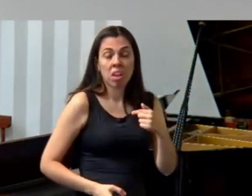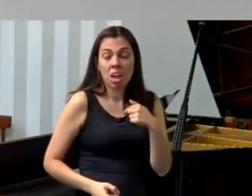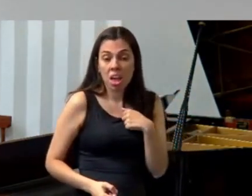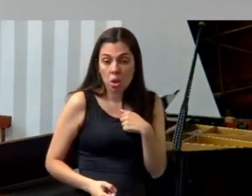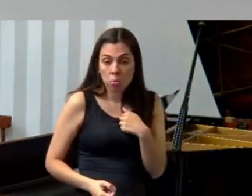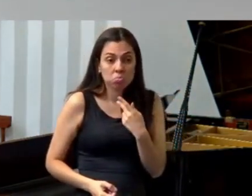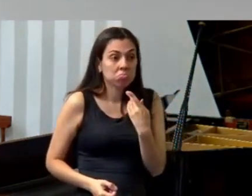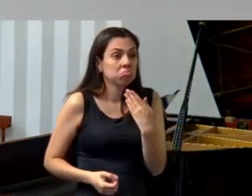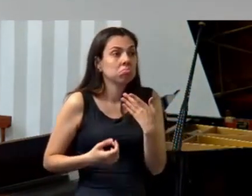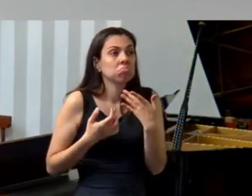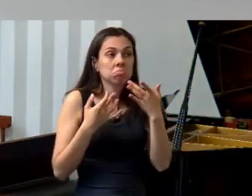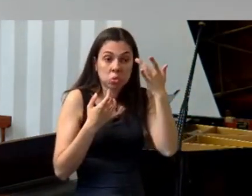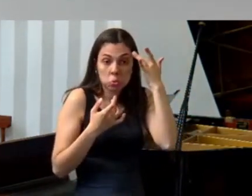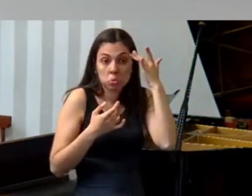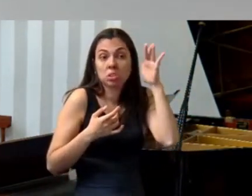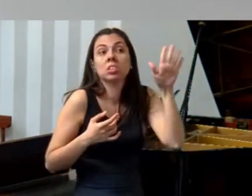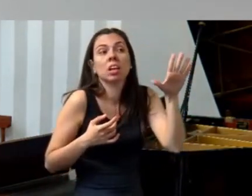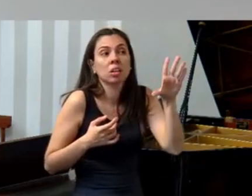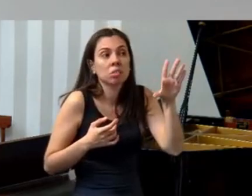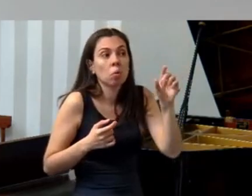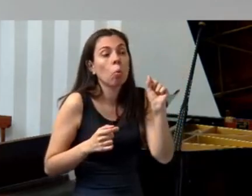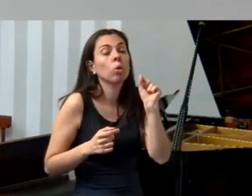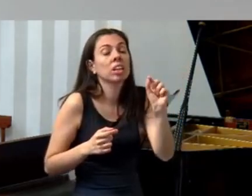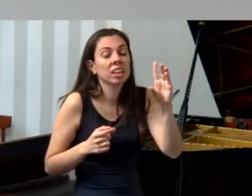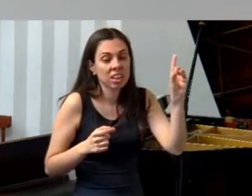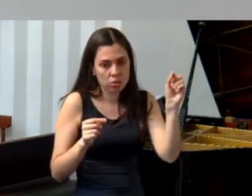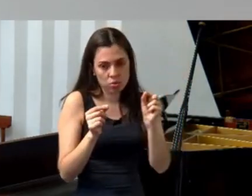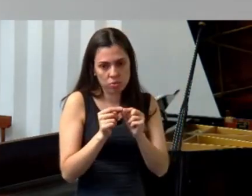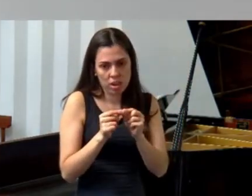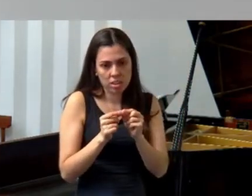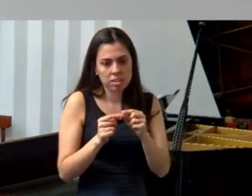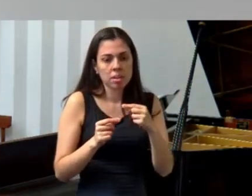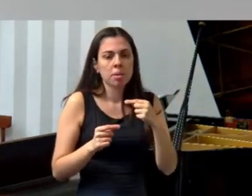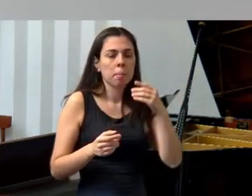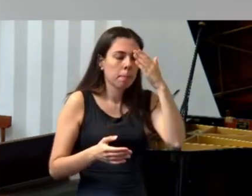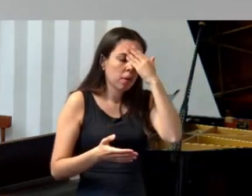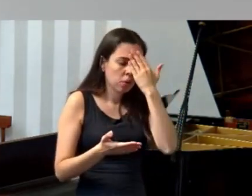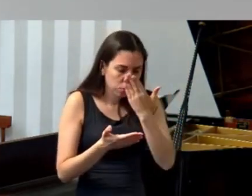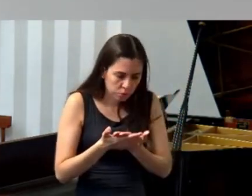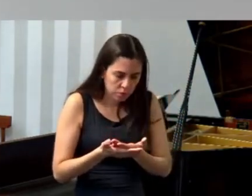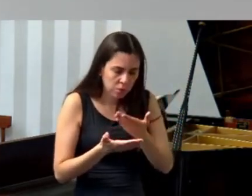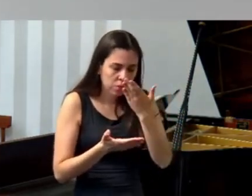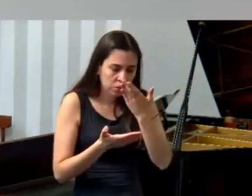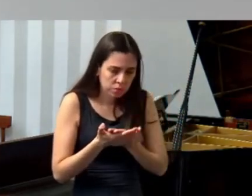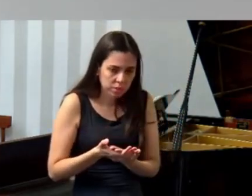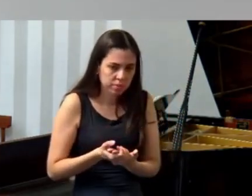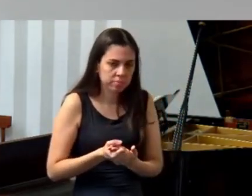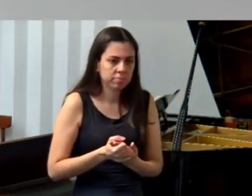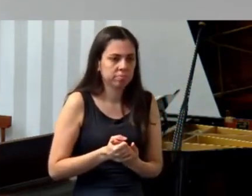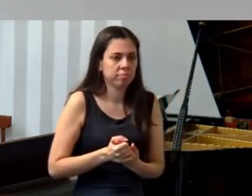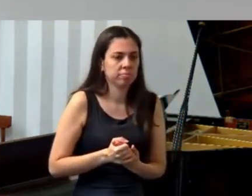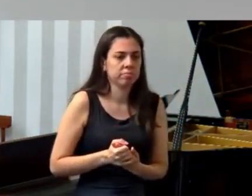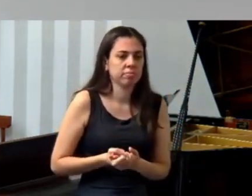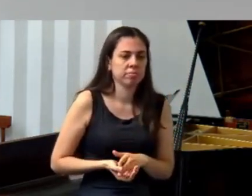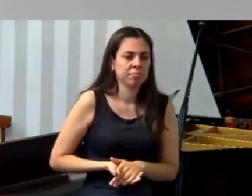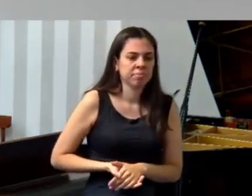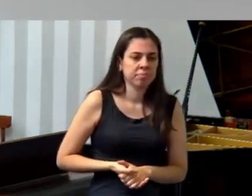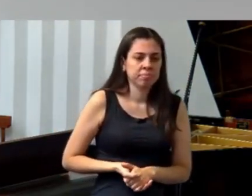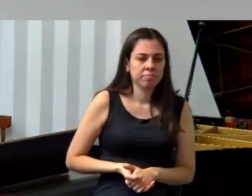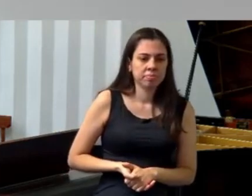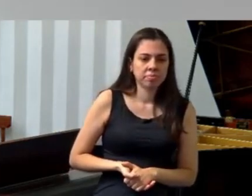fazer, mas eu confio nele. Eu descanso nele. Sai da caverna, Elias.